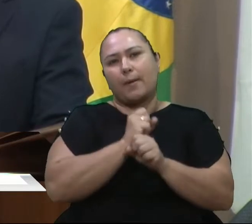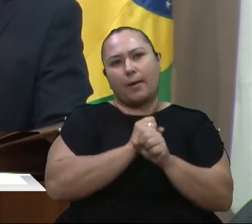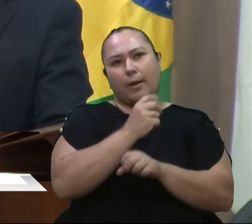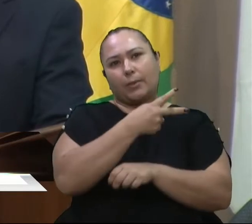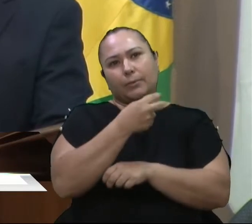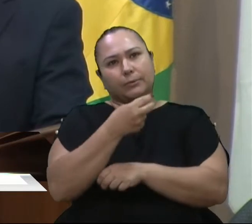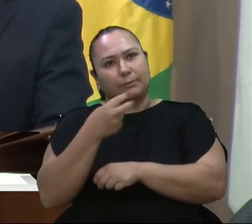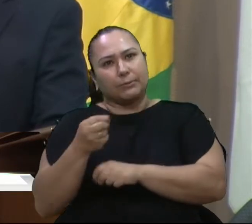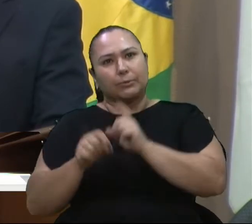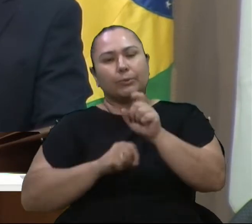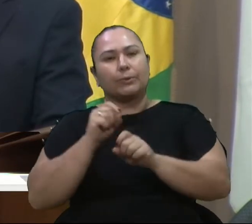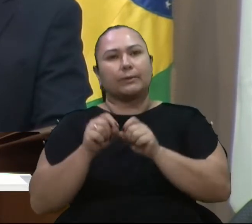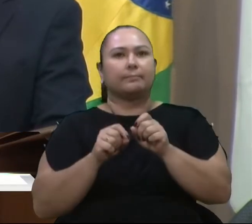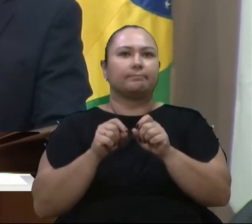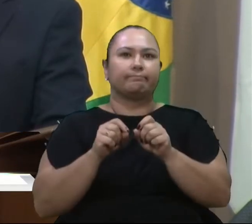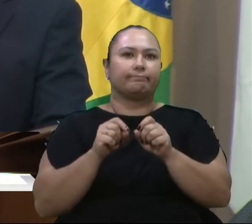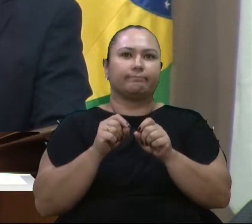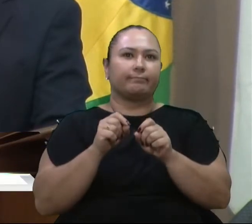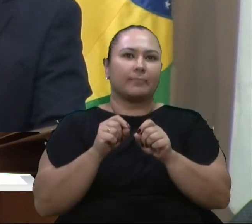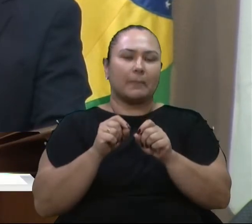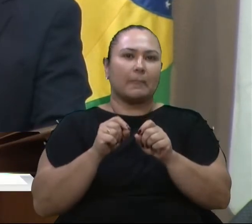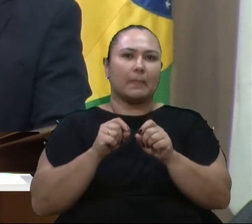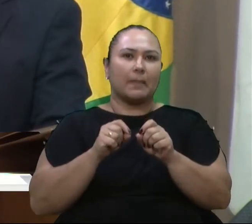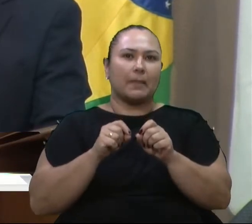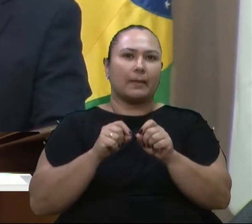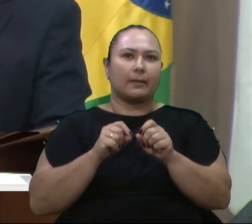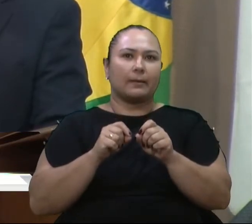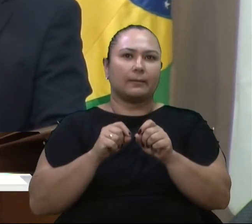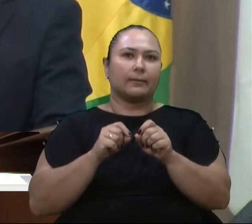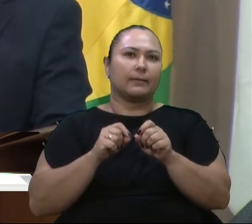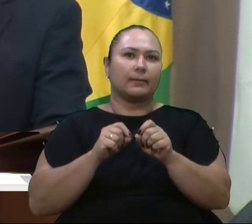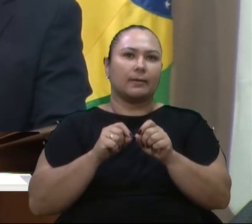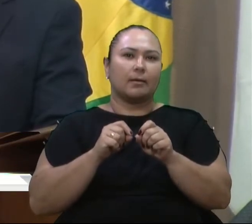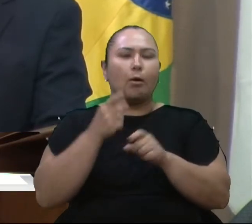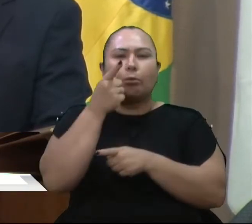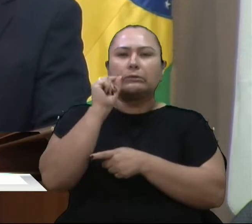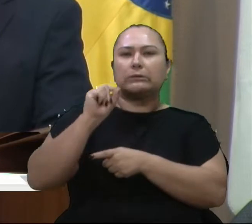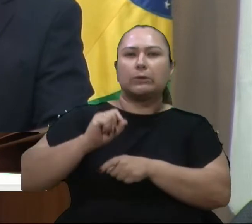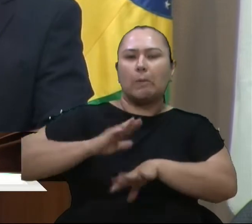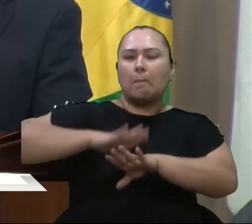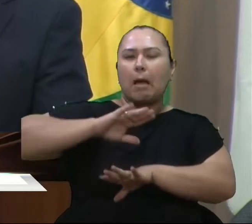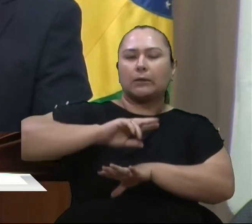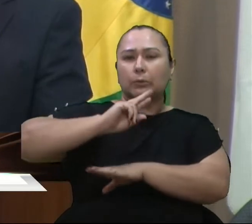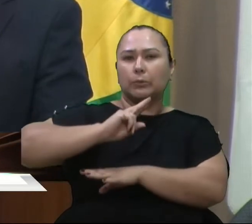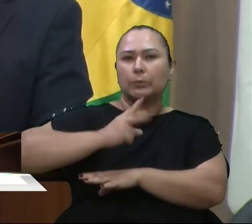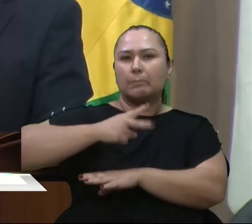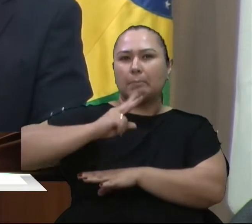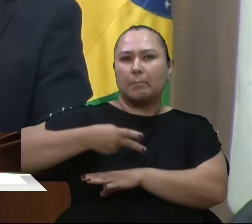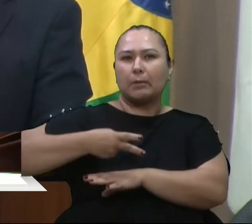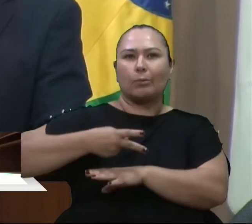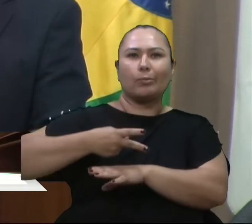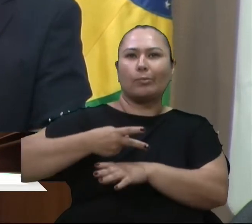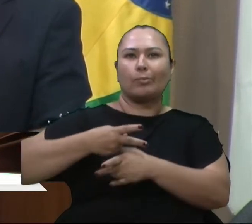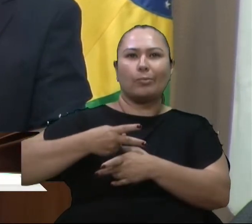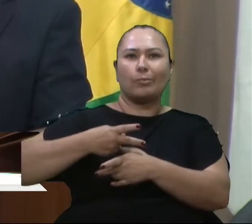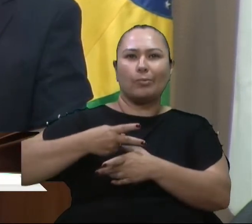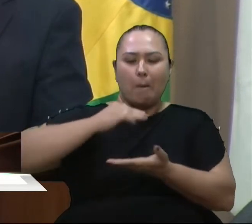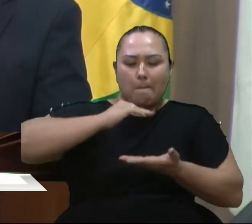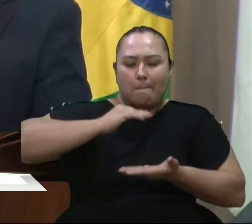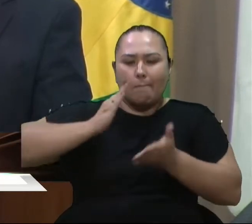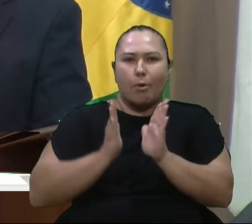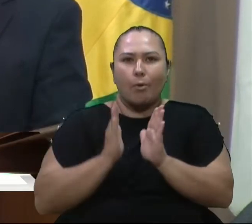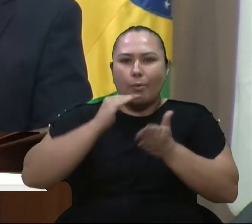solicitamos o secretário da mesa, vereador Felipe Geiermeier, que leia a nominata das autoridades que nos prestigiam nesta